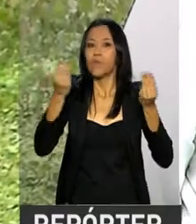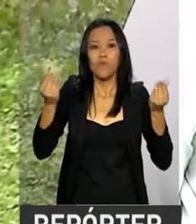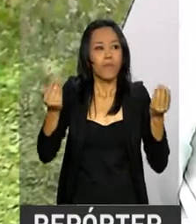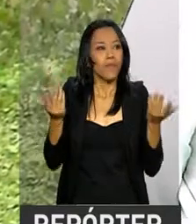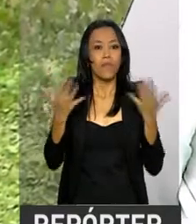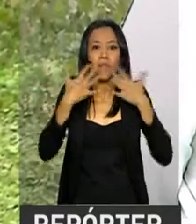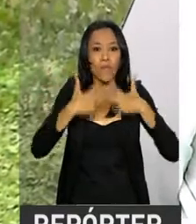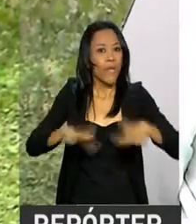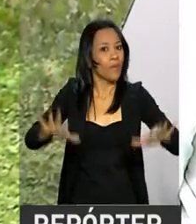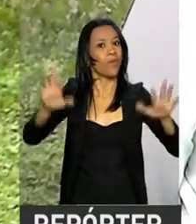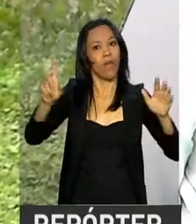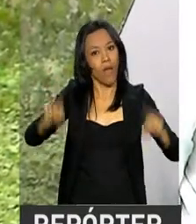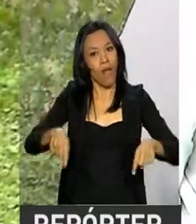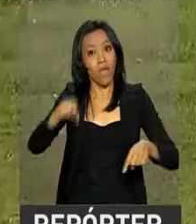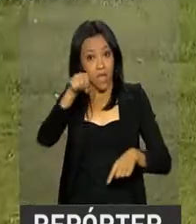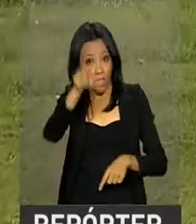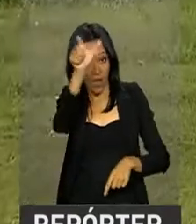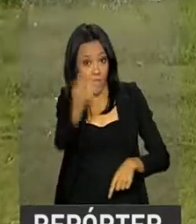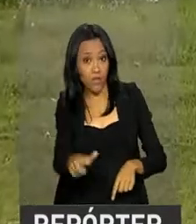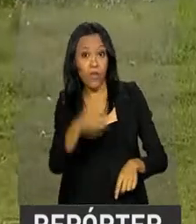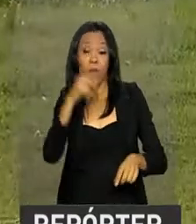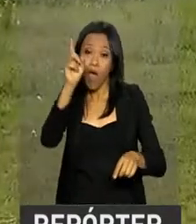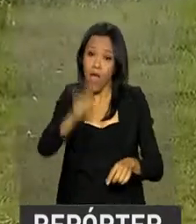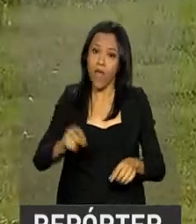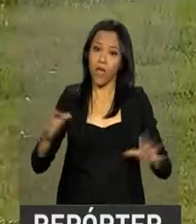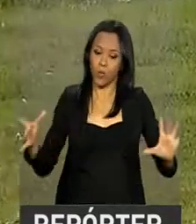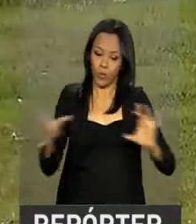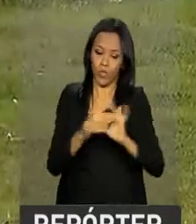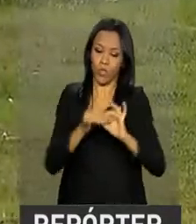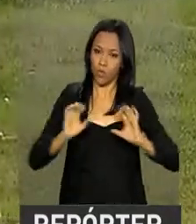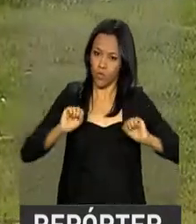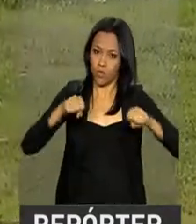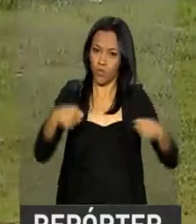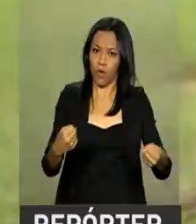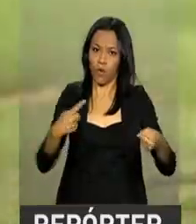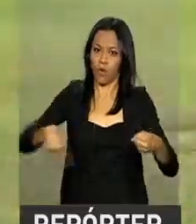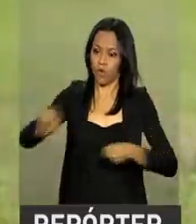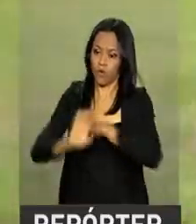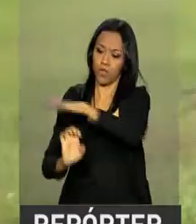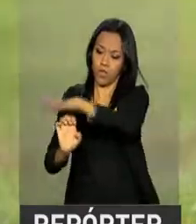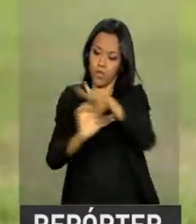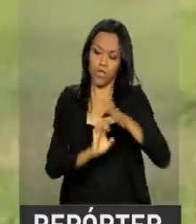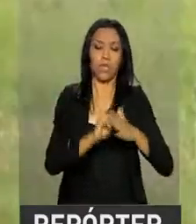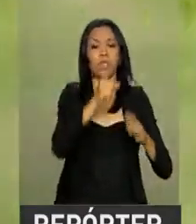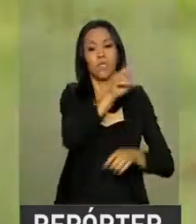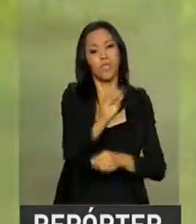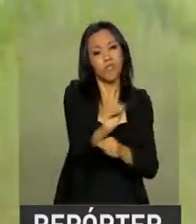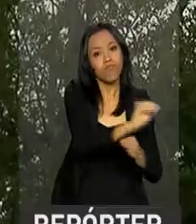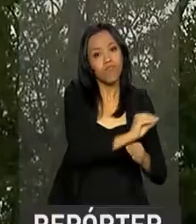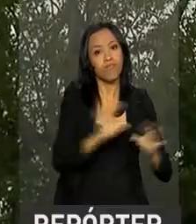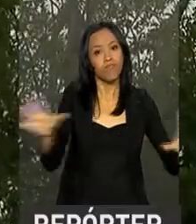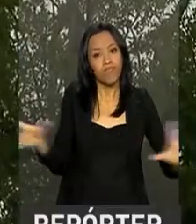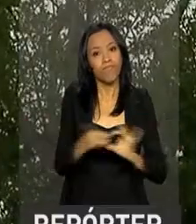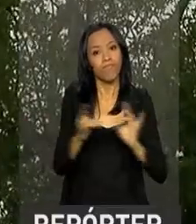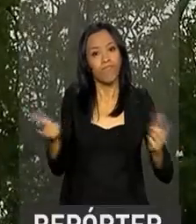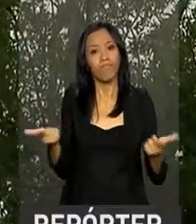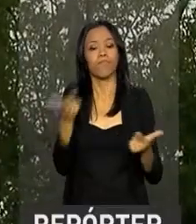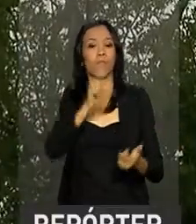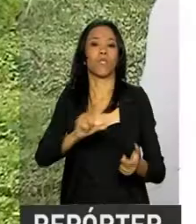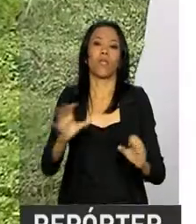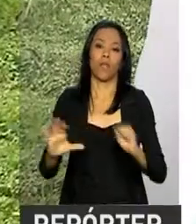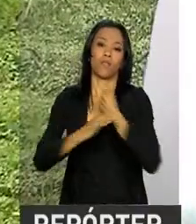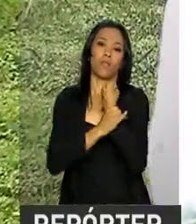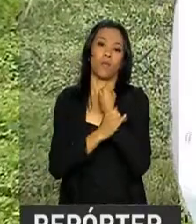é e pra ele só essa união de esforços pela preservação pode garantir toda a diversidade